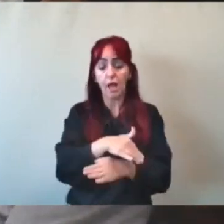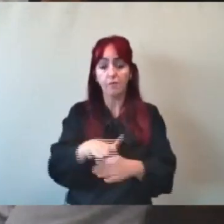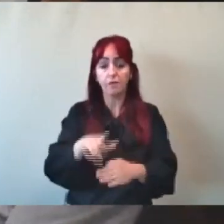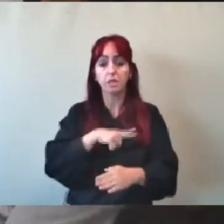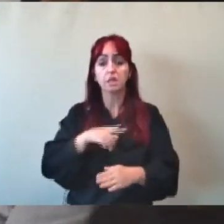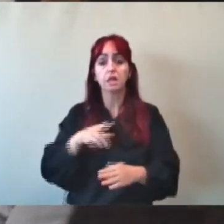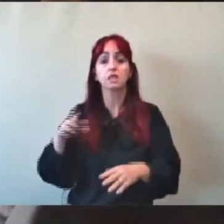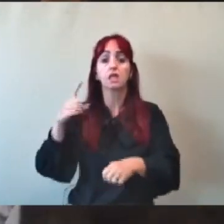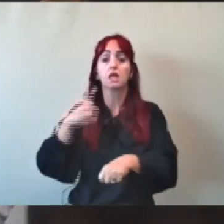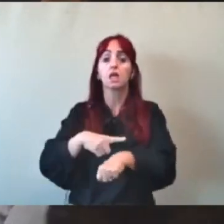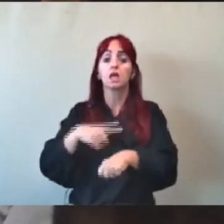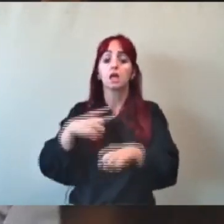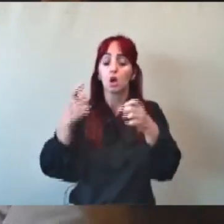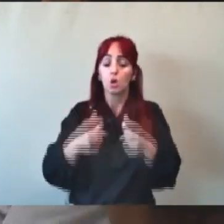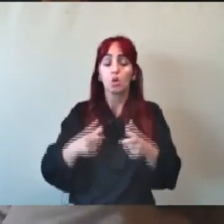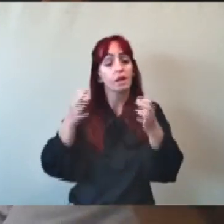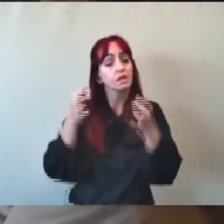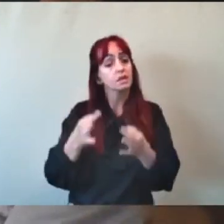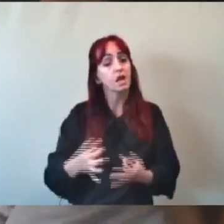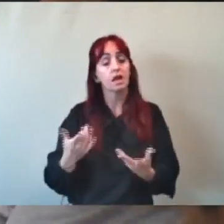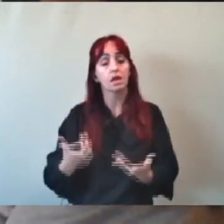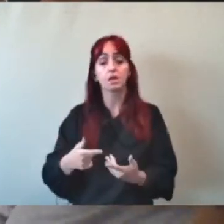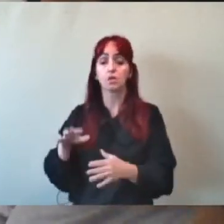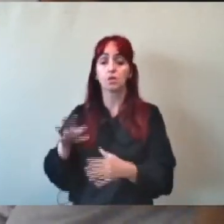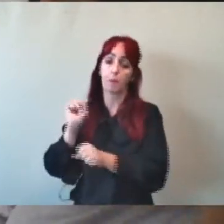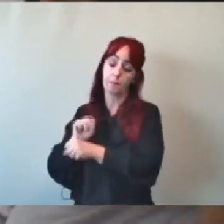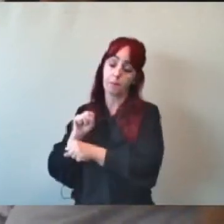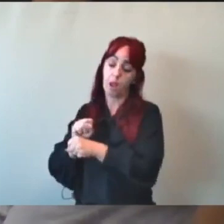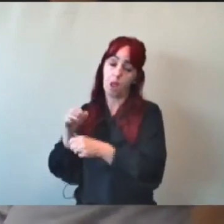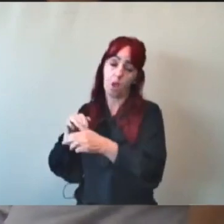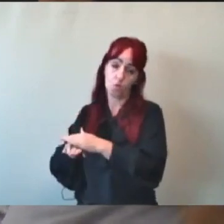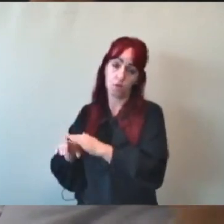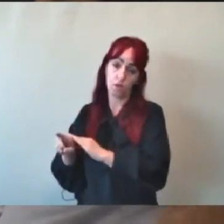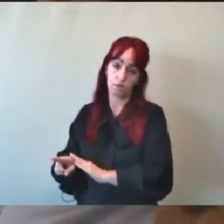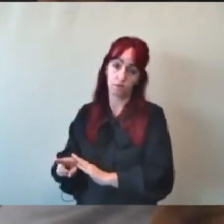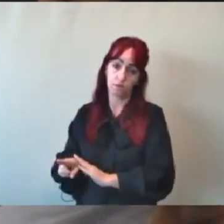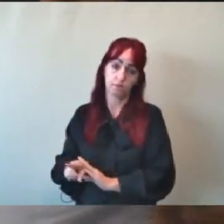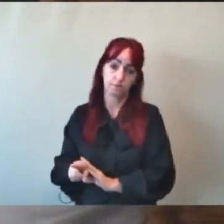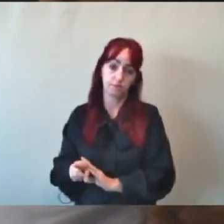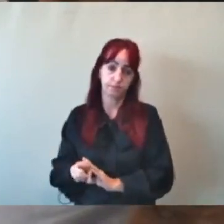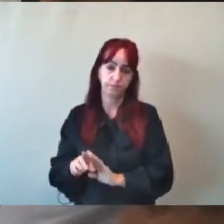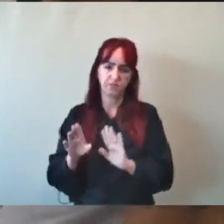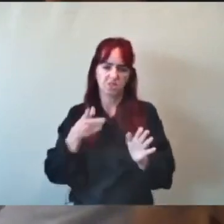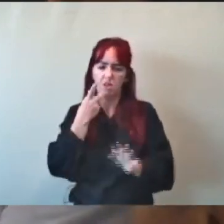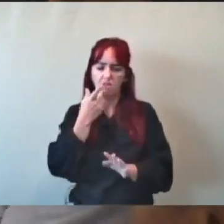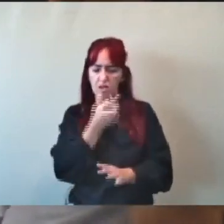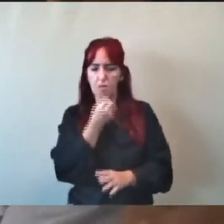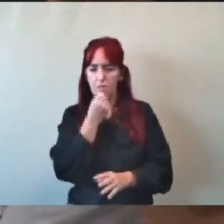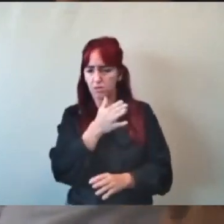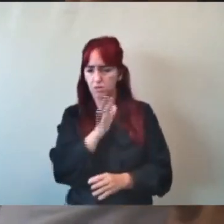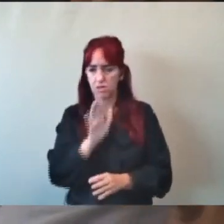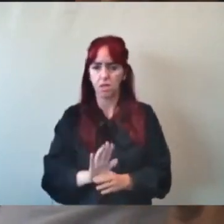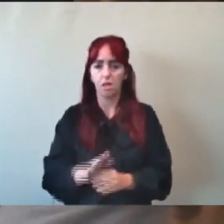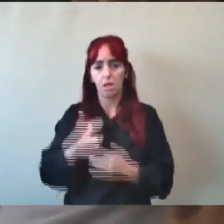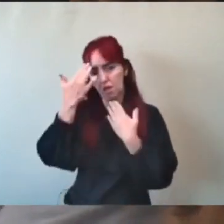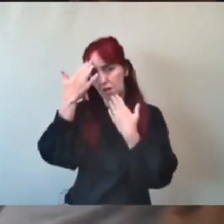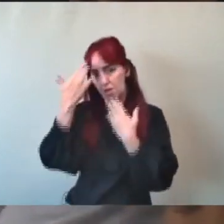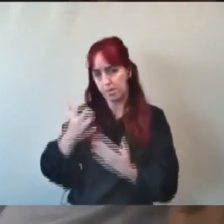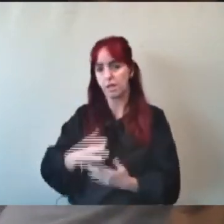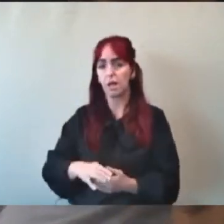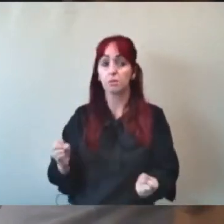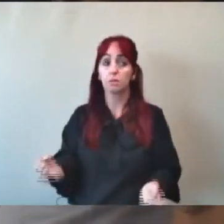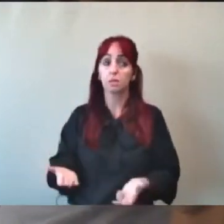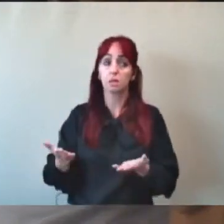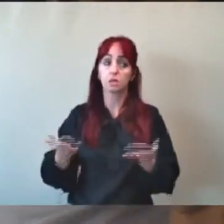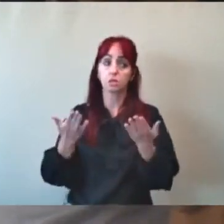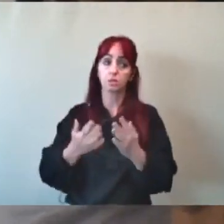parar? É isso que eu queria falar, porque o resto o pessoal já falou e falou muito bem. E muito obrigado pela iniciativa, seu colega. Obrigado, Fernando.